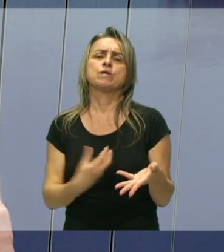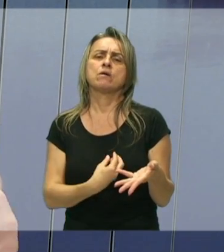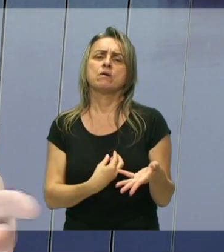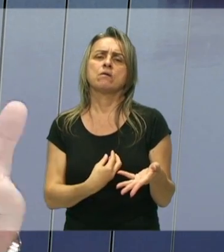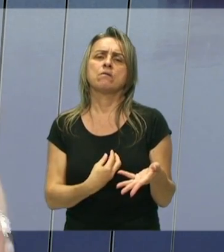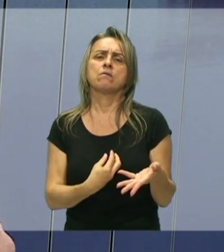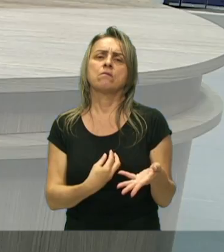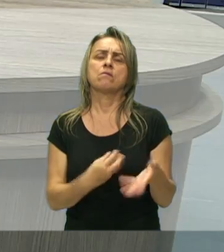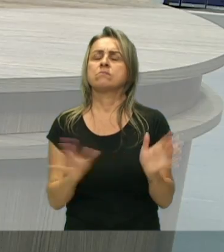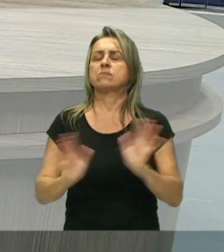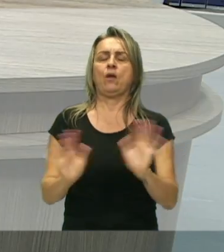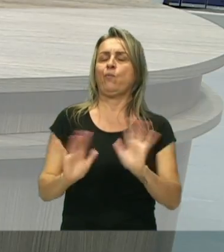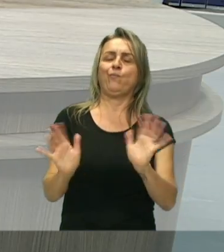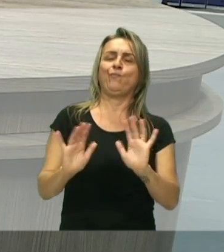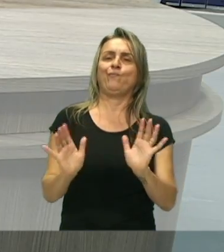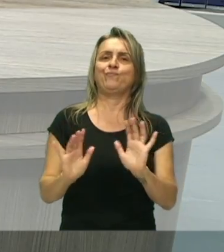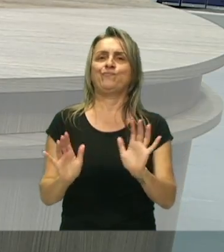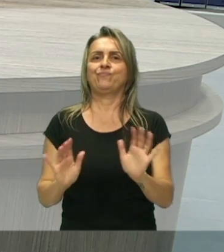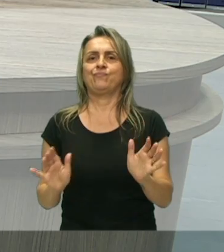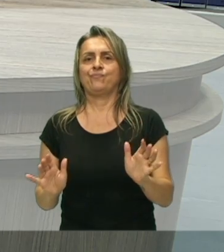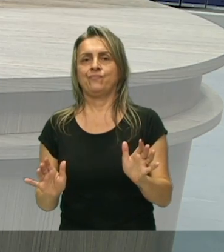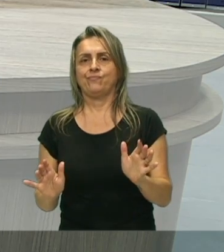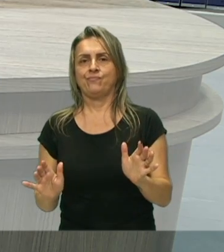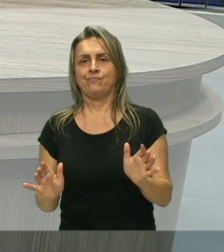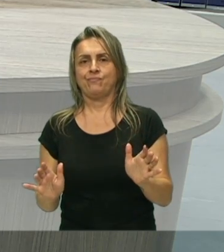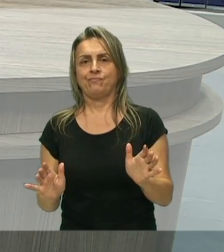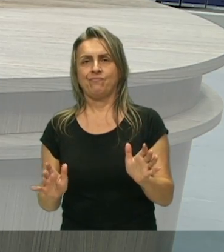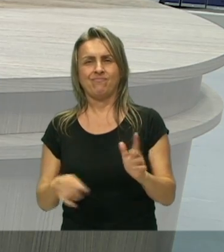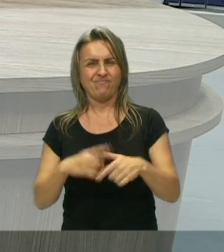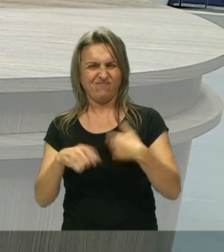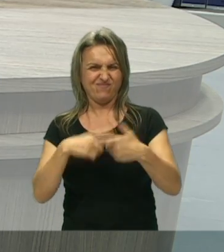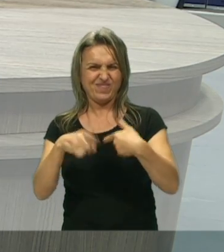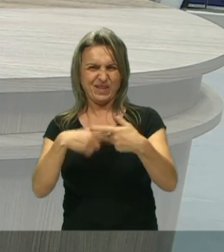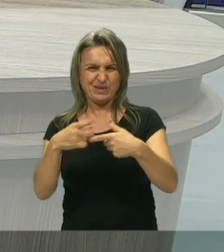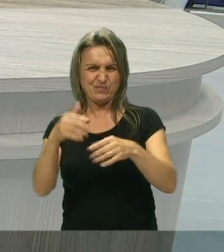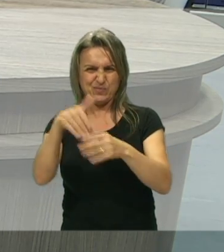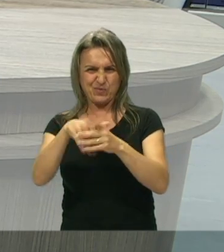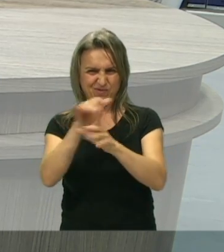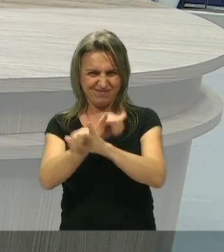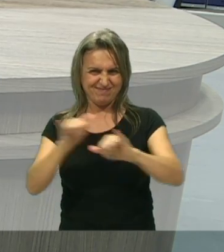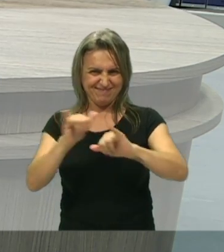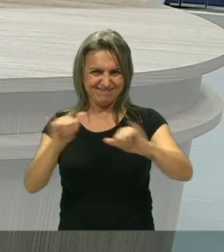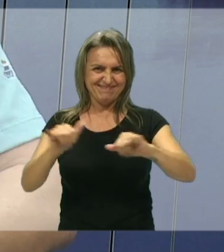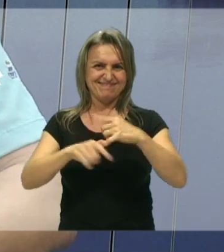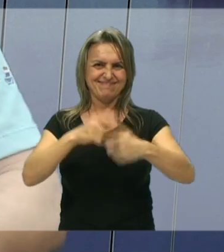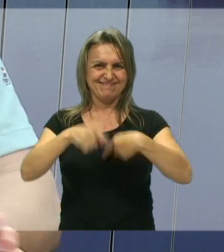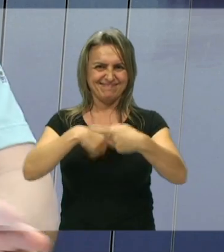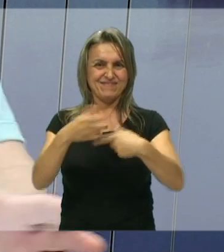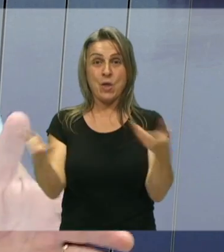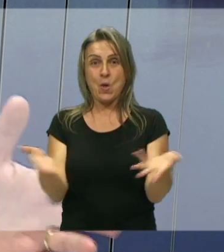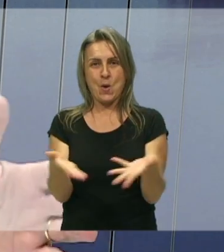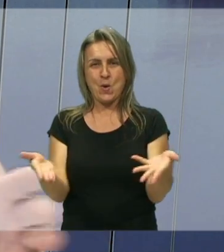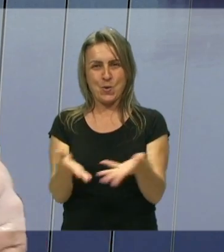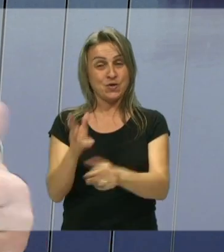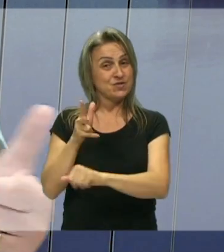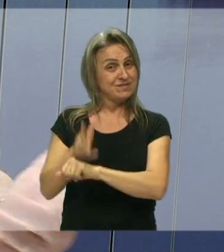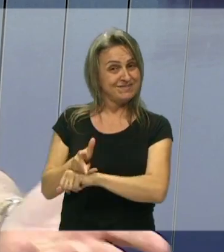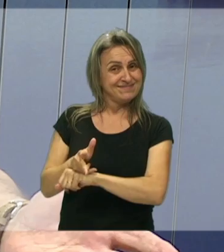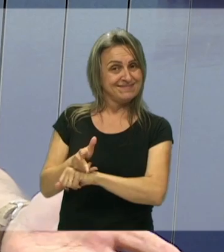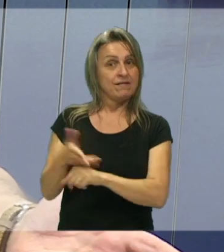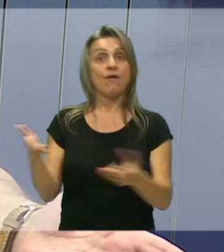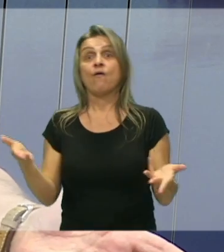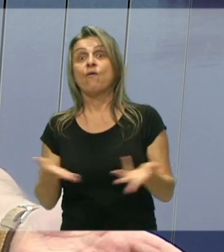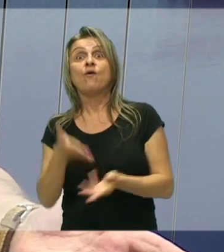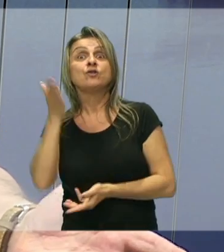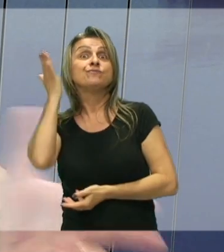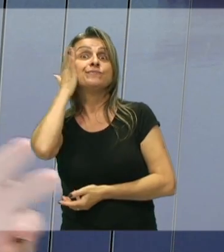Não, nós não estamos vivendo hoje, né? Porque isso vai ao ar depois das eleições, né? Então, hoje, possivelmente, nós vamos